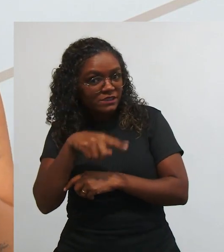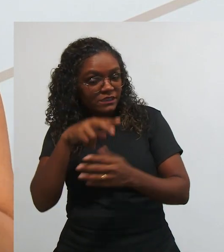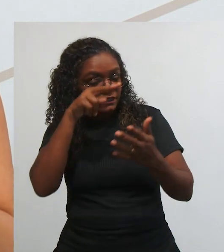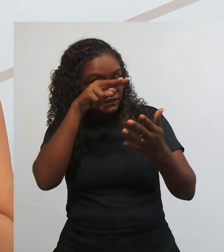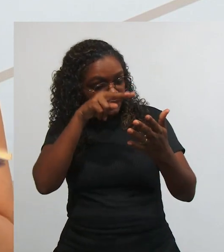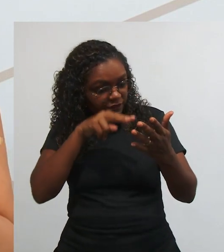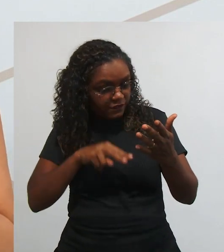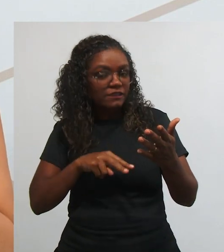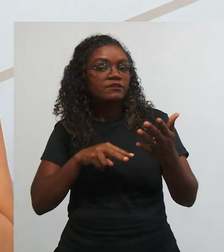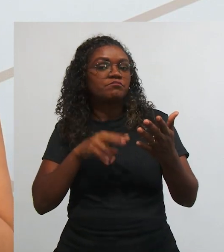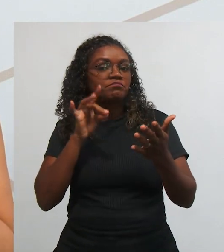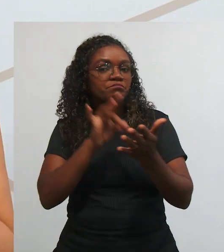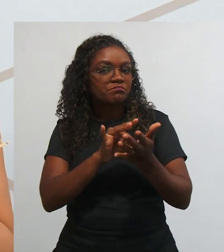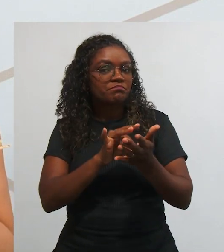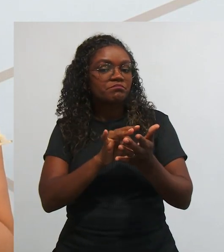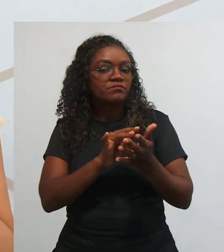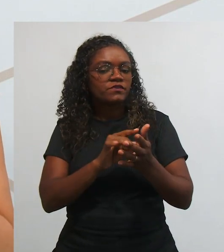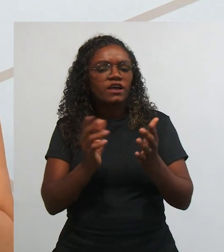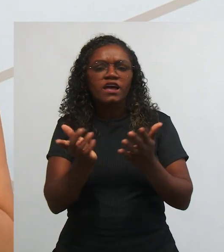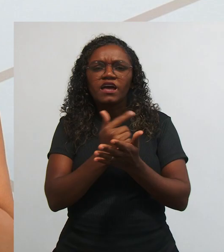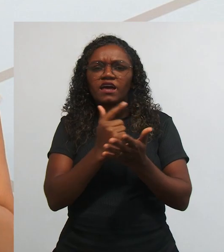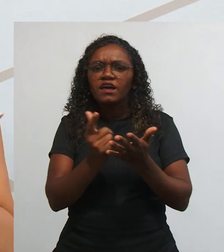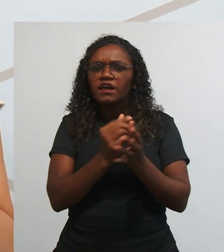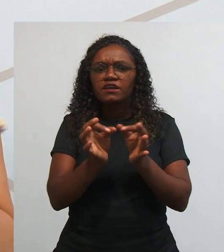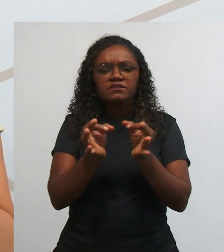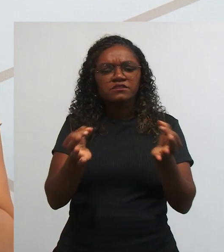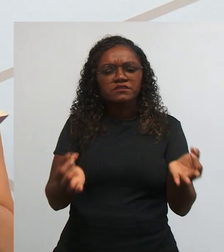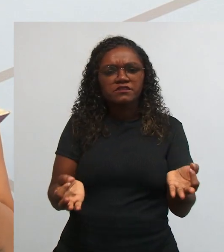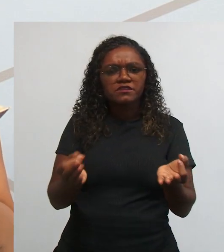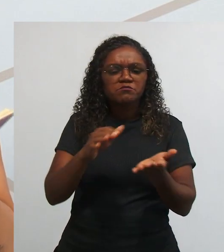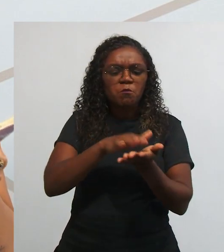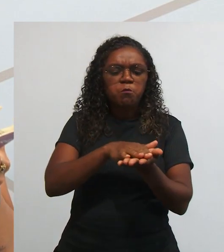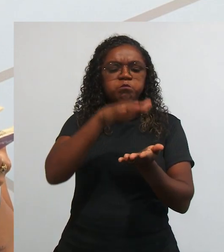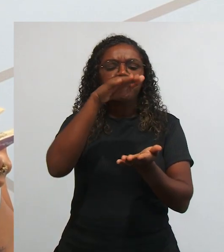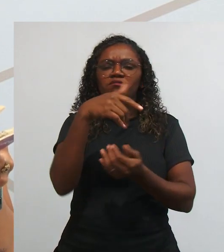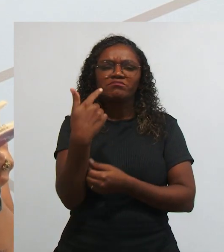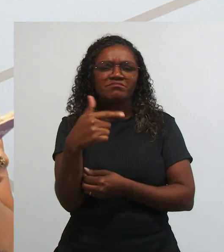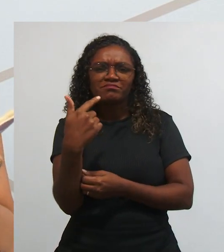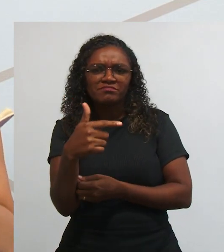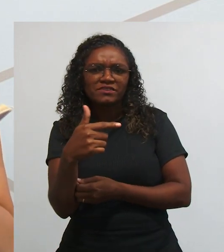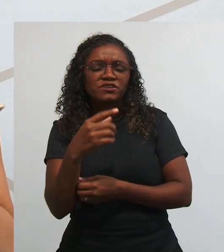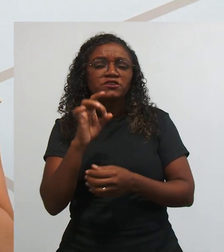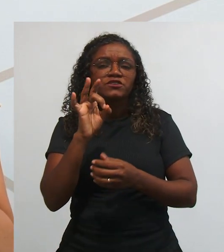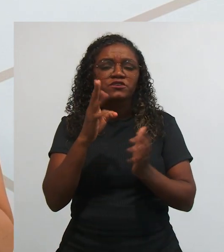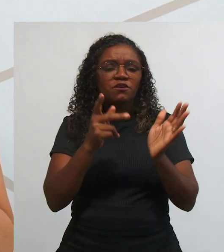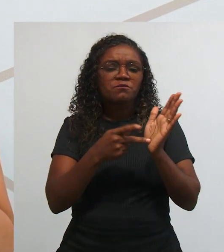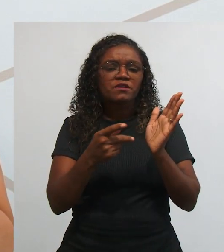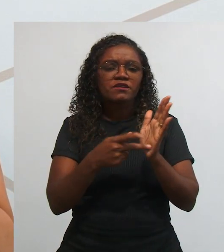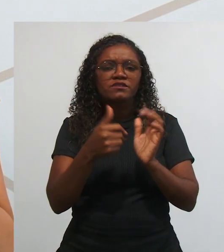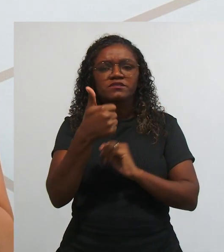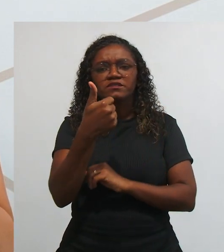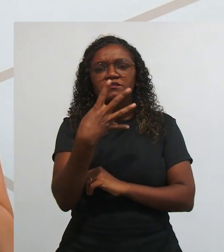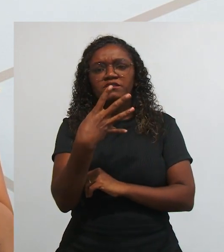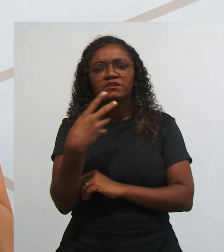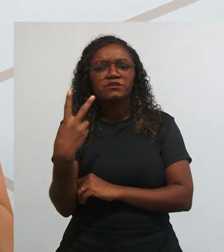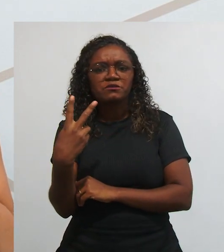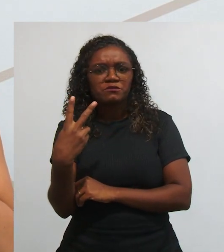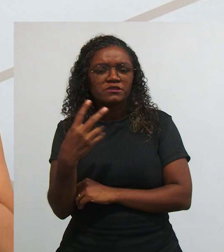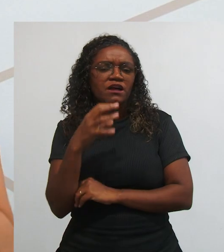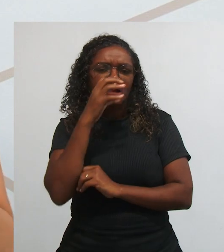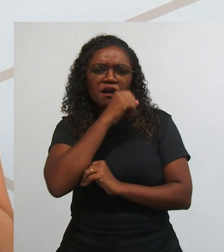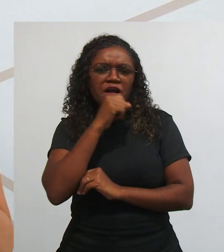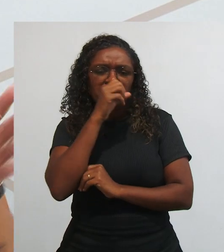íntegra. É um livro curtinho, né? Tem aí, olha, no máximo, sim, 142 páginas para você ler no final de